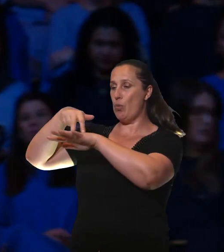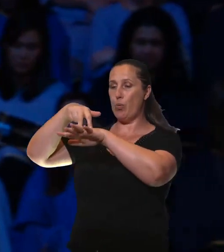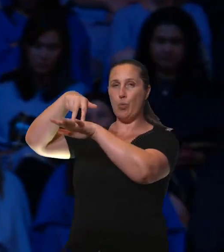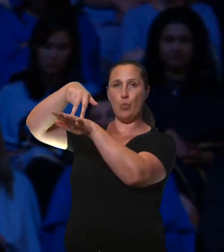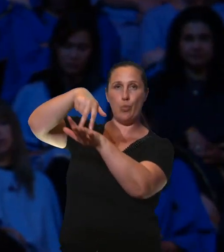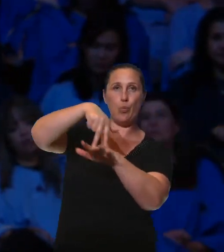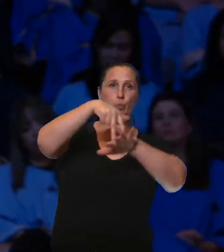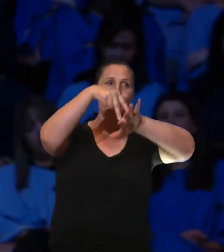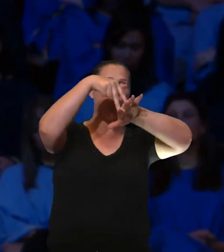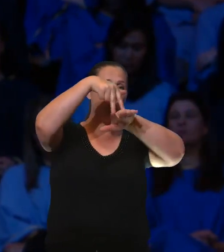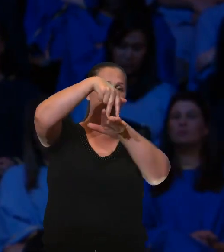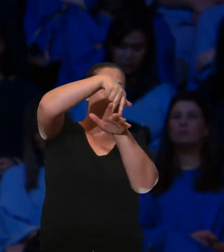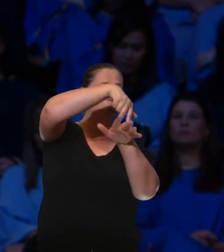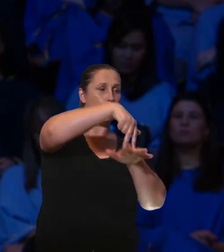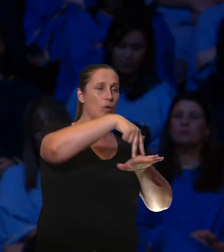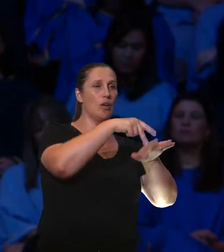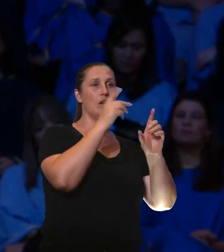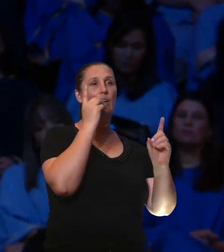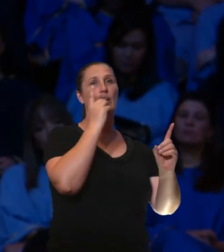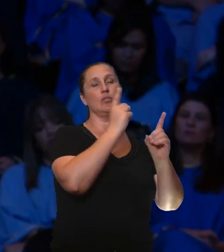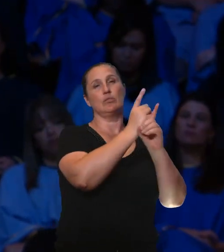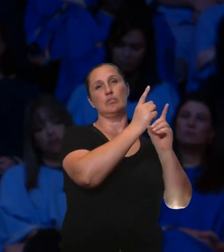com eles.